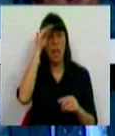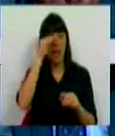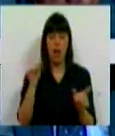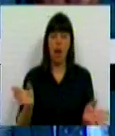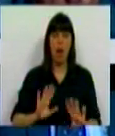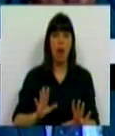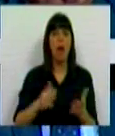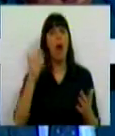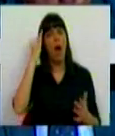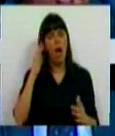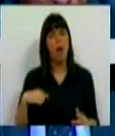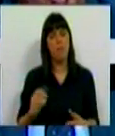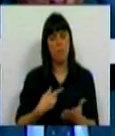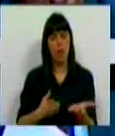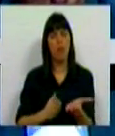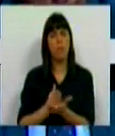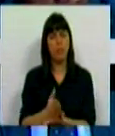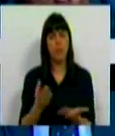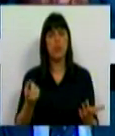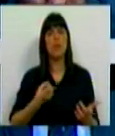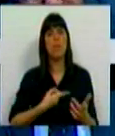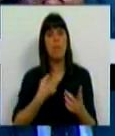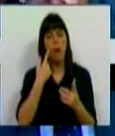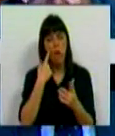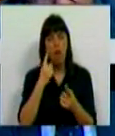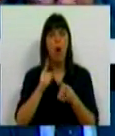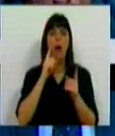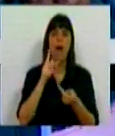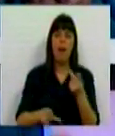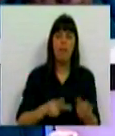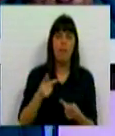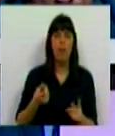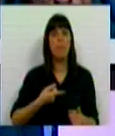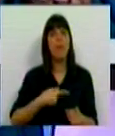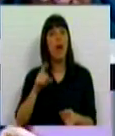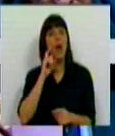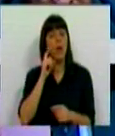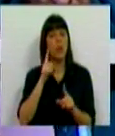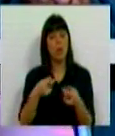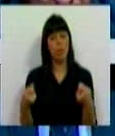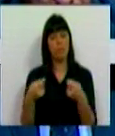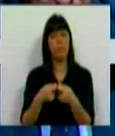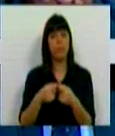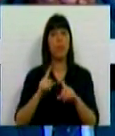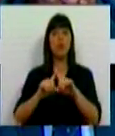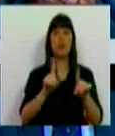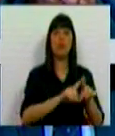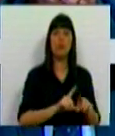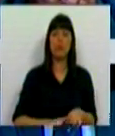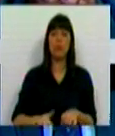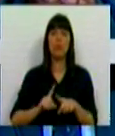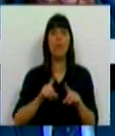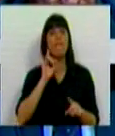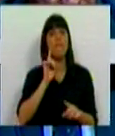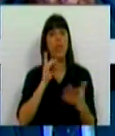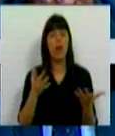deve. Portanto, acho que devemos prosseguir, devemos ir medindo, devemos ir avaliando e devemos assegurar a compatibilização